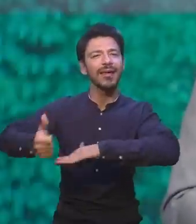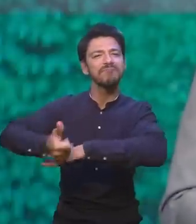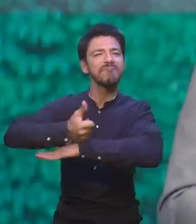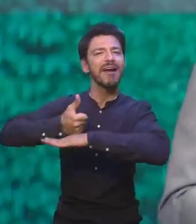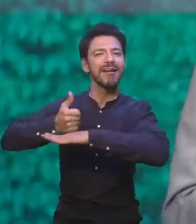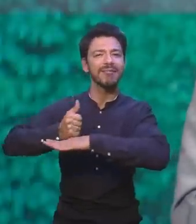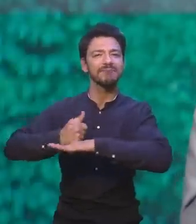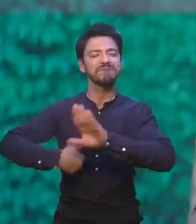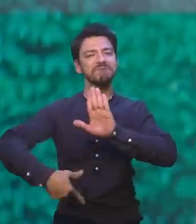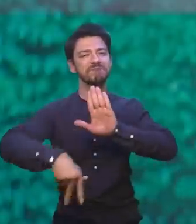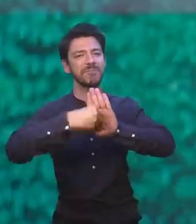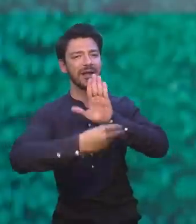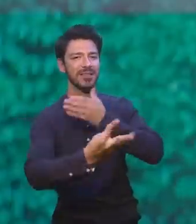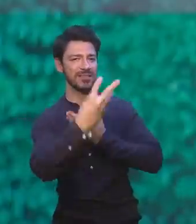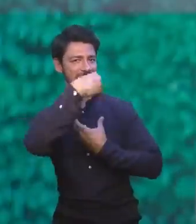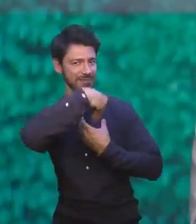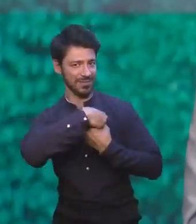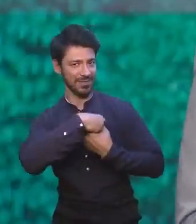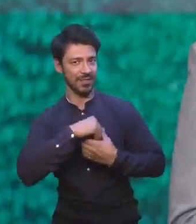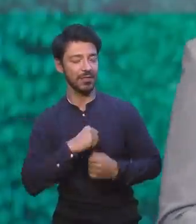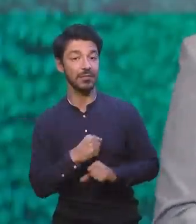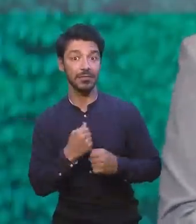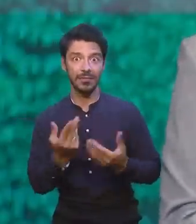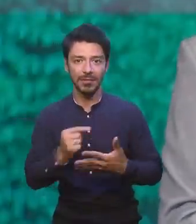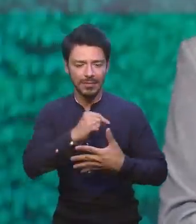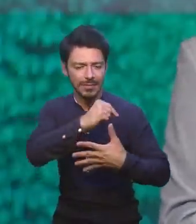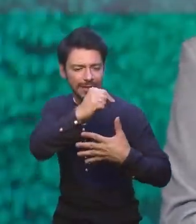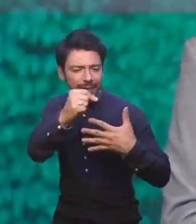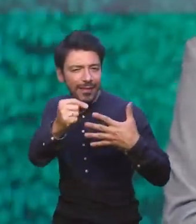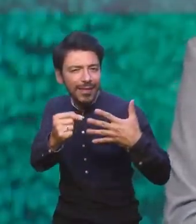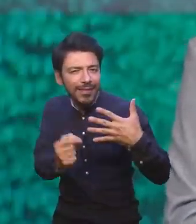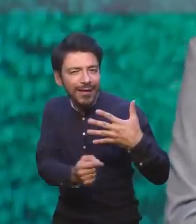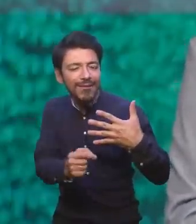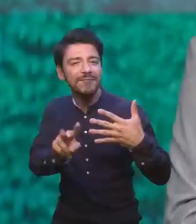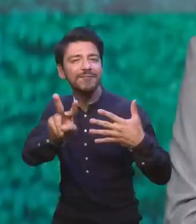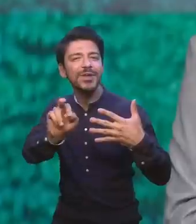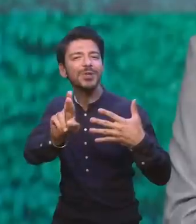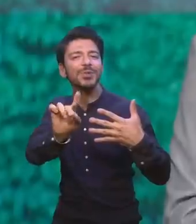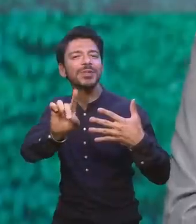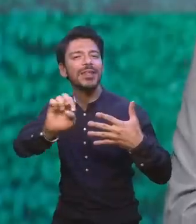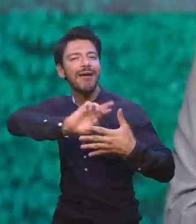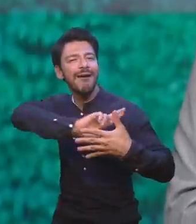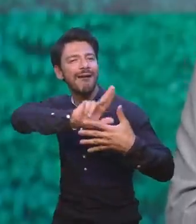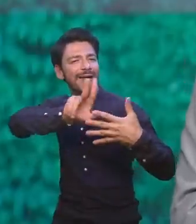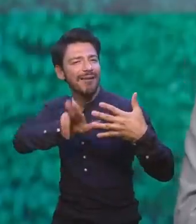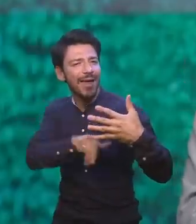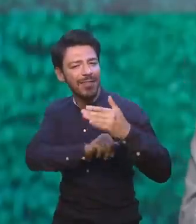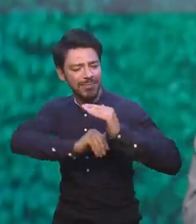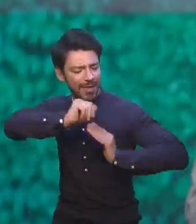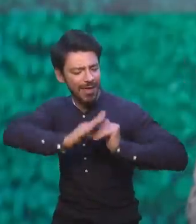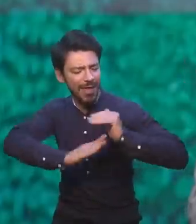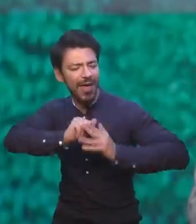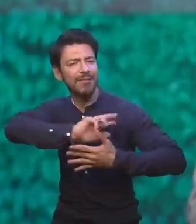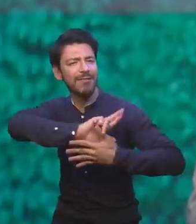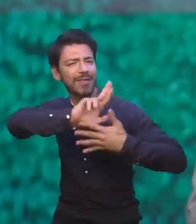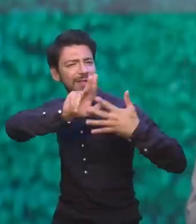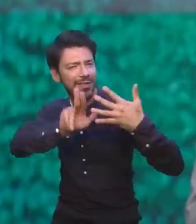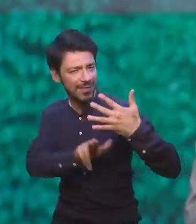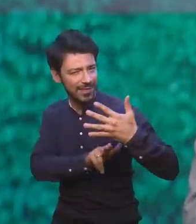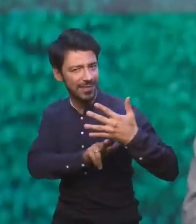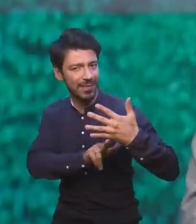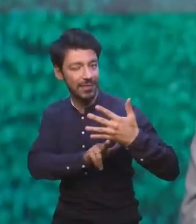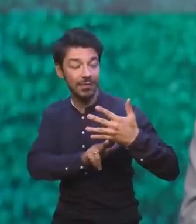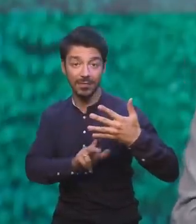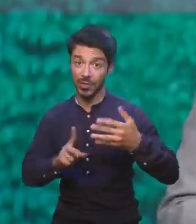a individualização dessas virtudes em outras lições, para que possamos, com êxito